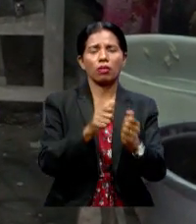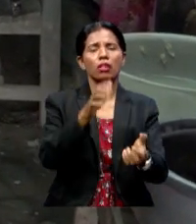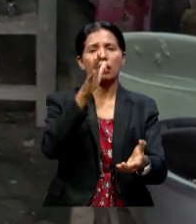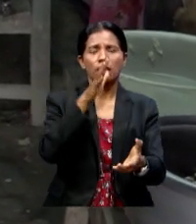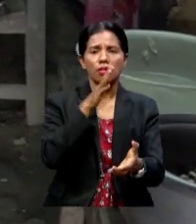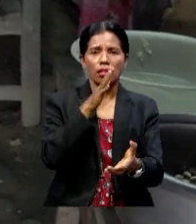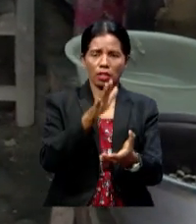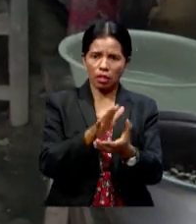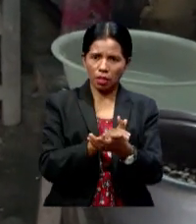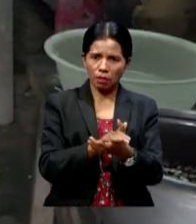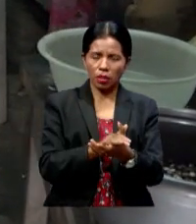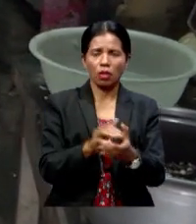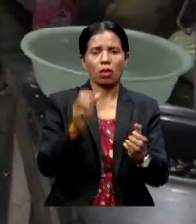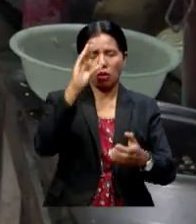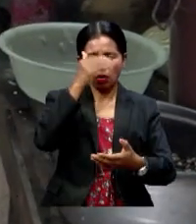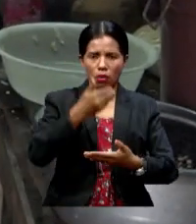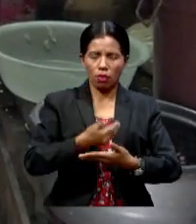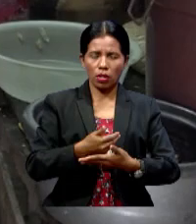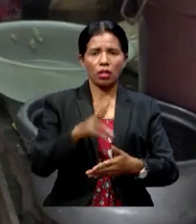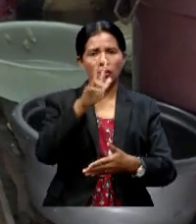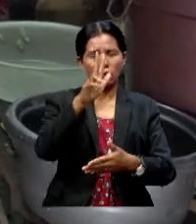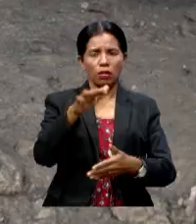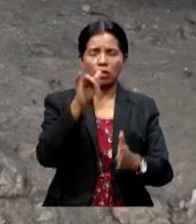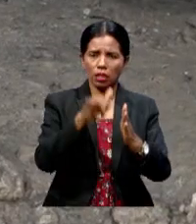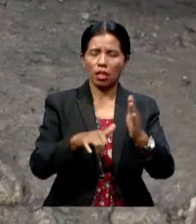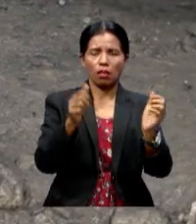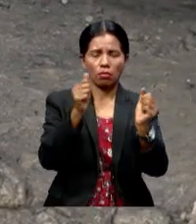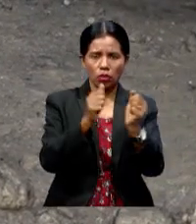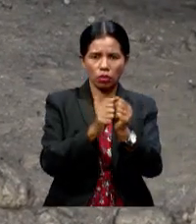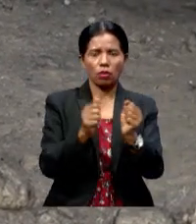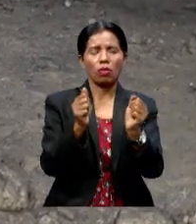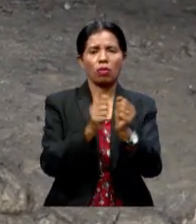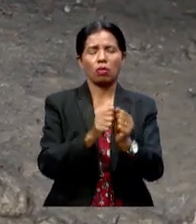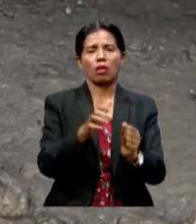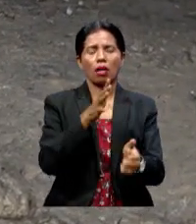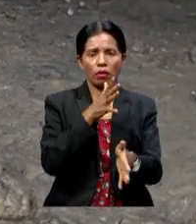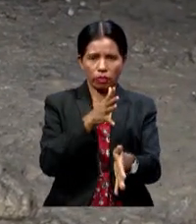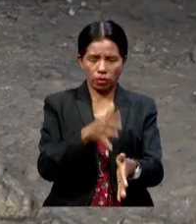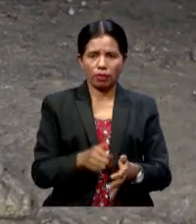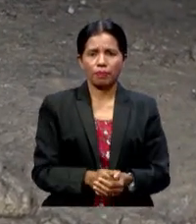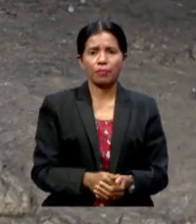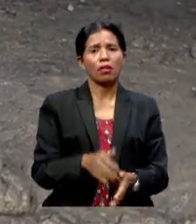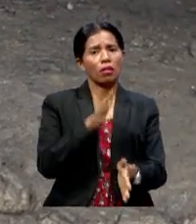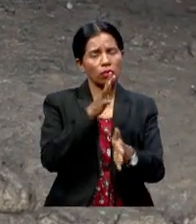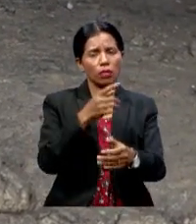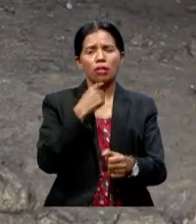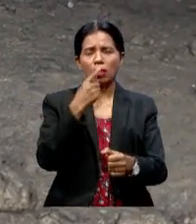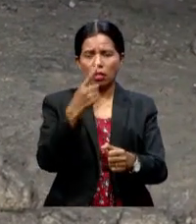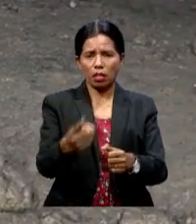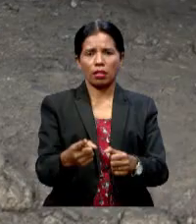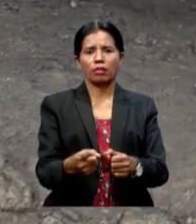intolo, maquela hamalo, honia ina Laurinda. A avó Laurinda atuir, durante